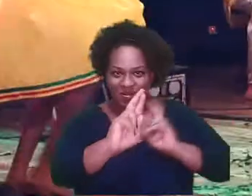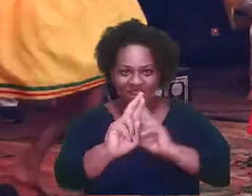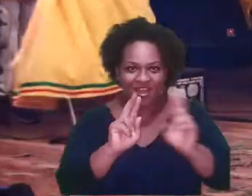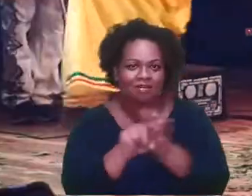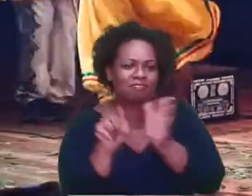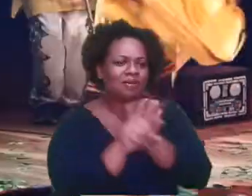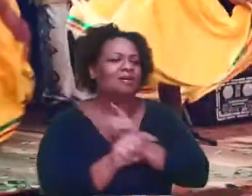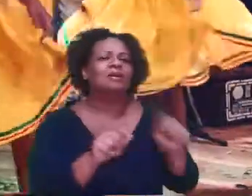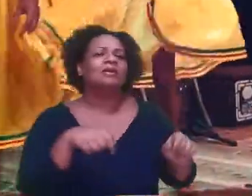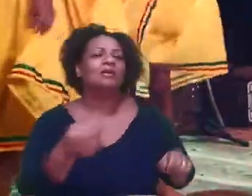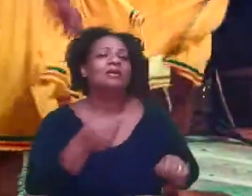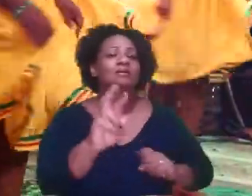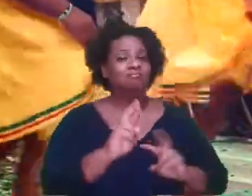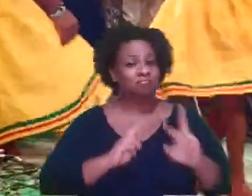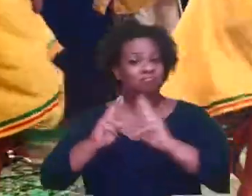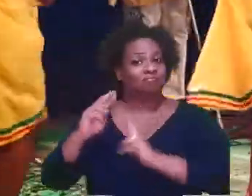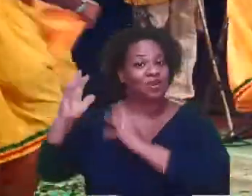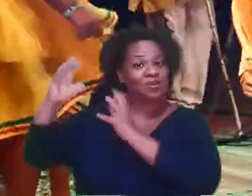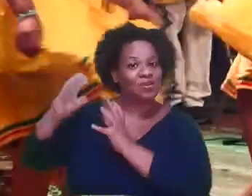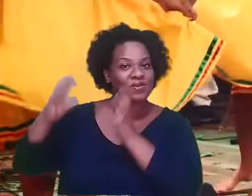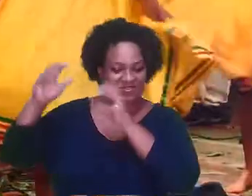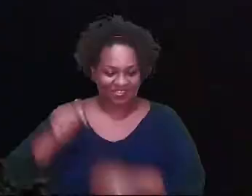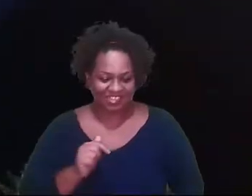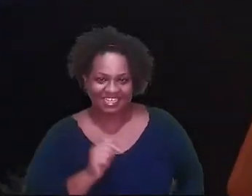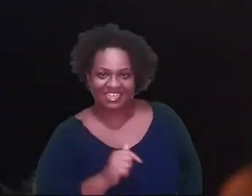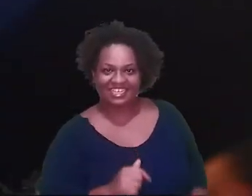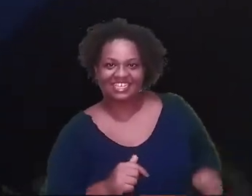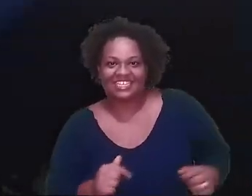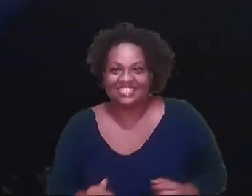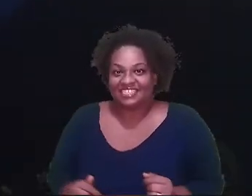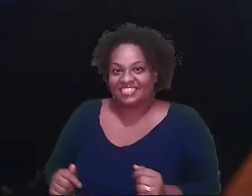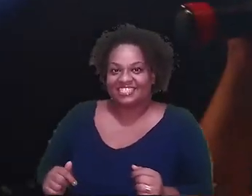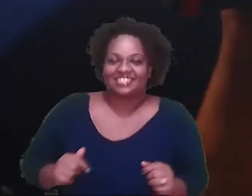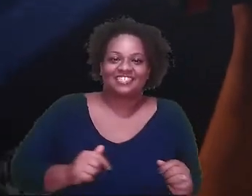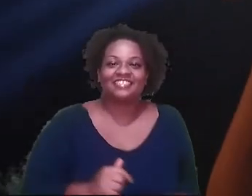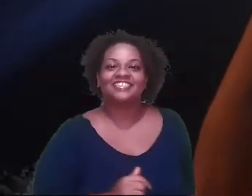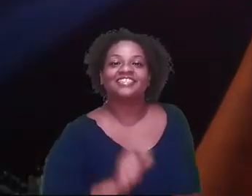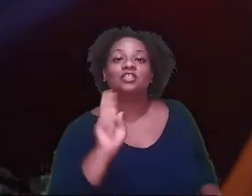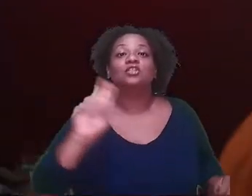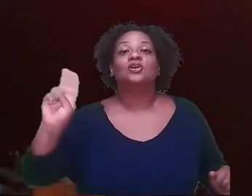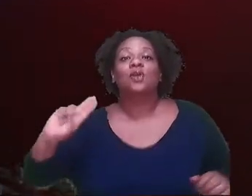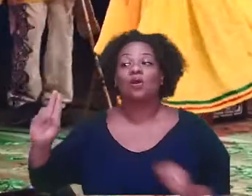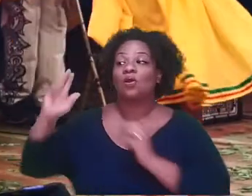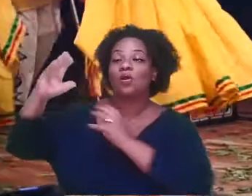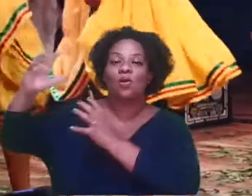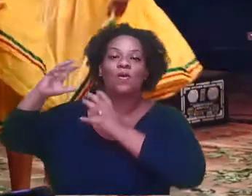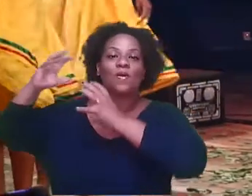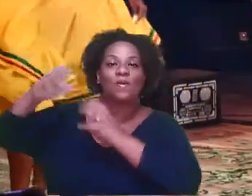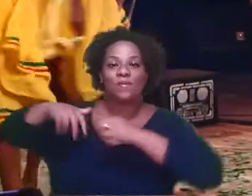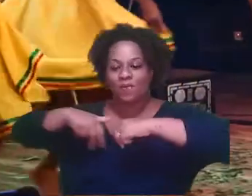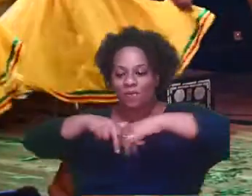Ubingada. Diga lá que coco é ele. É o Coco de Ubingada. Quando digo o nome desse coco, quando digo o nome desse coco. É o Coco